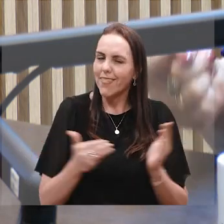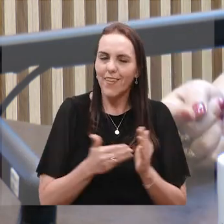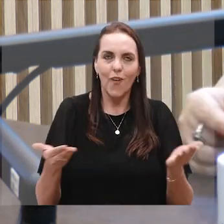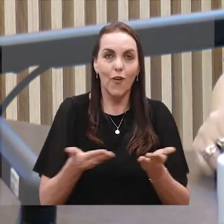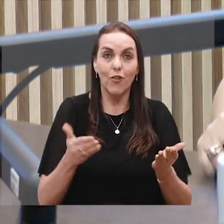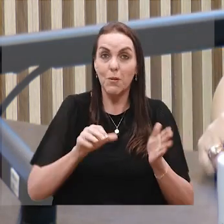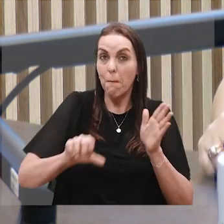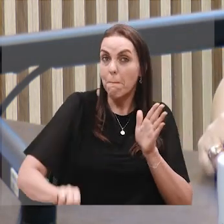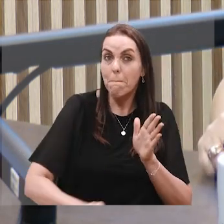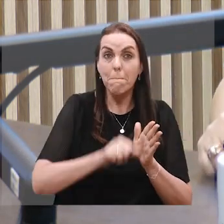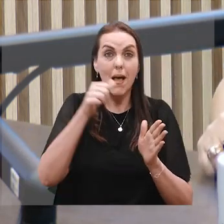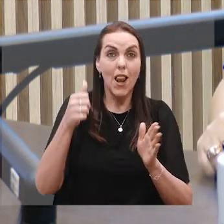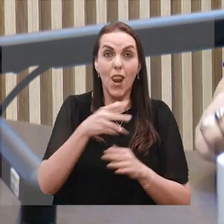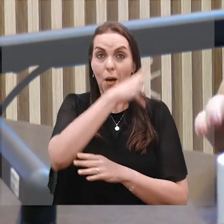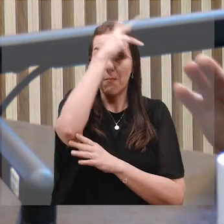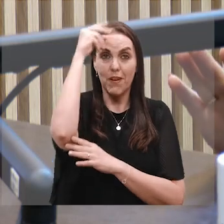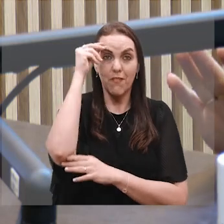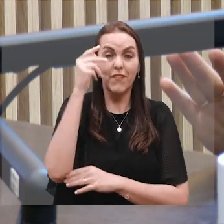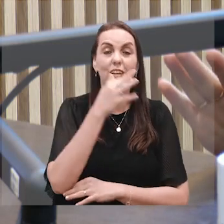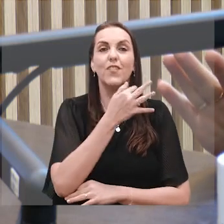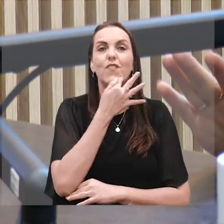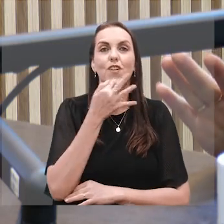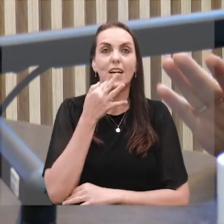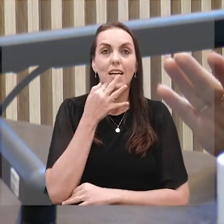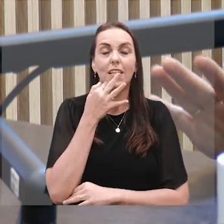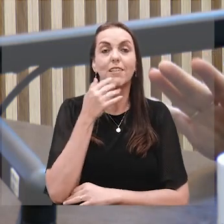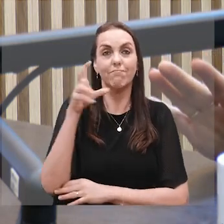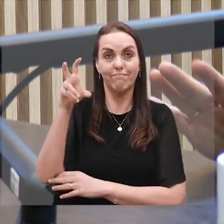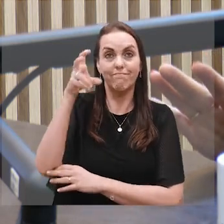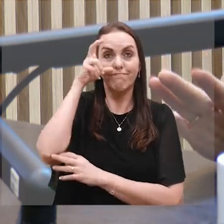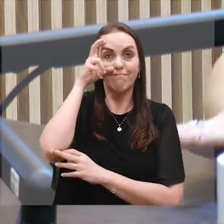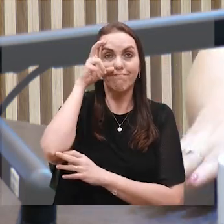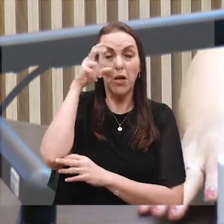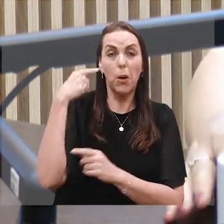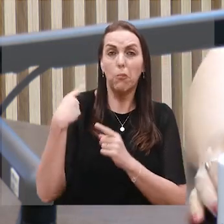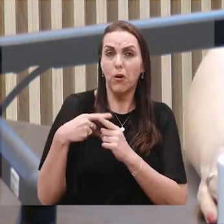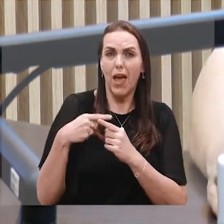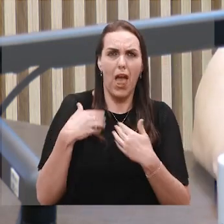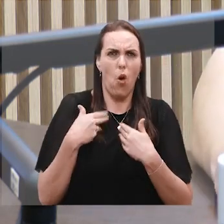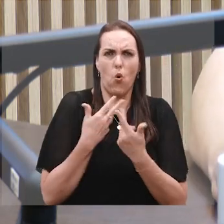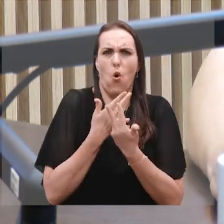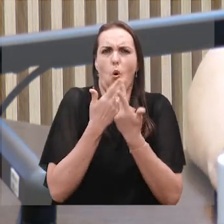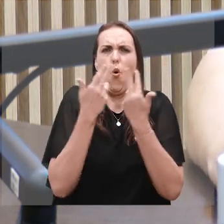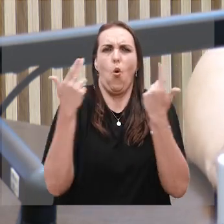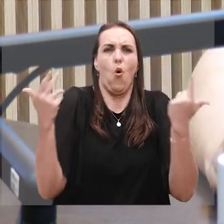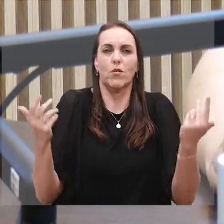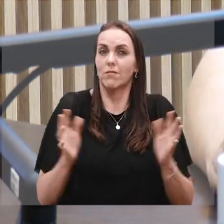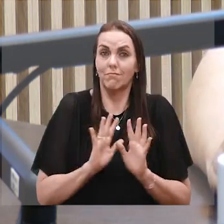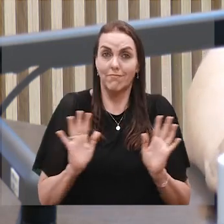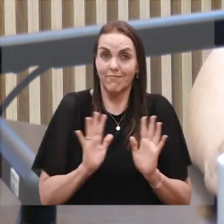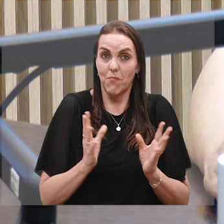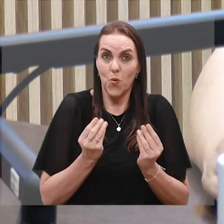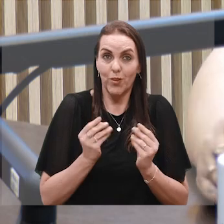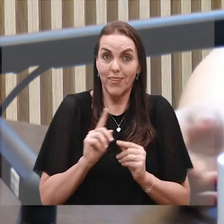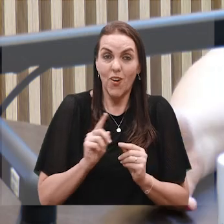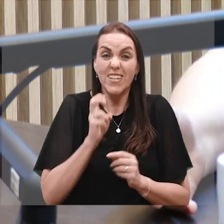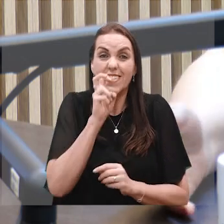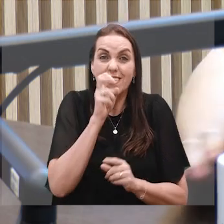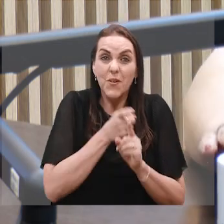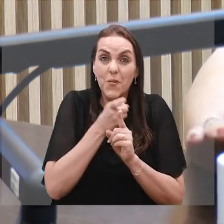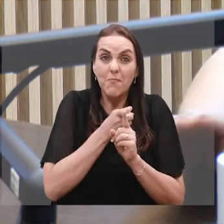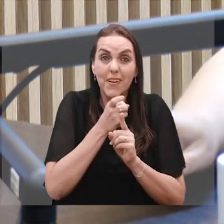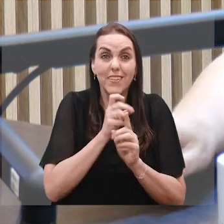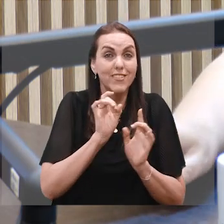dizem que o melhor subprefeito de Forqueta foi a Sandra. Por quê? Não, eu não fiz grandes coisas. 5 meses, imagina.